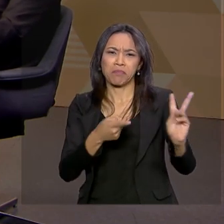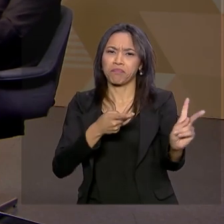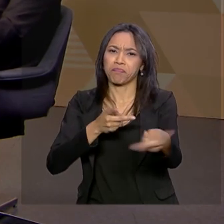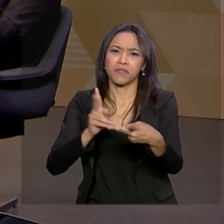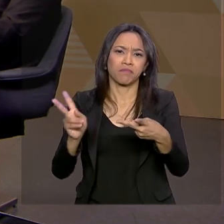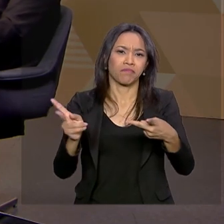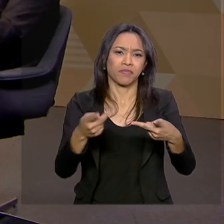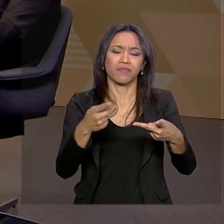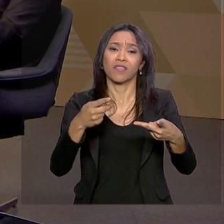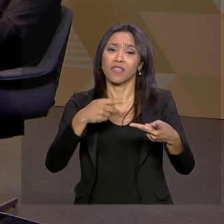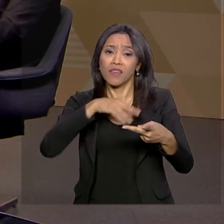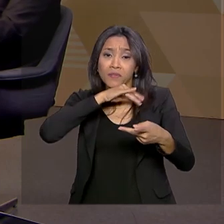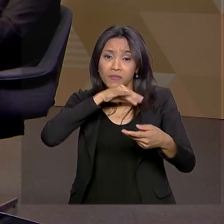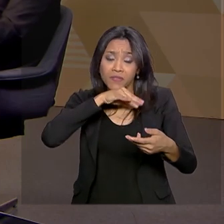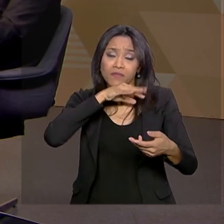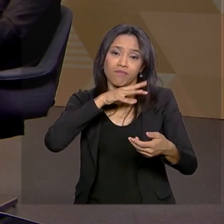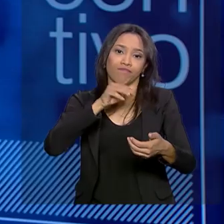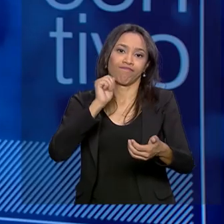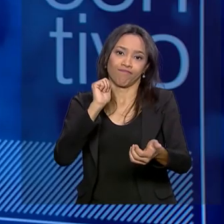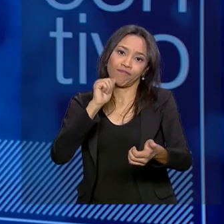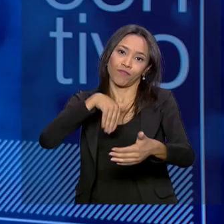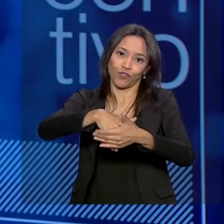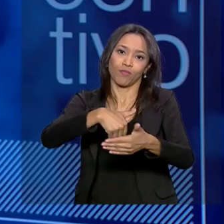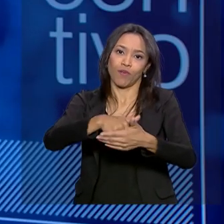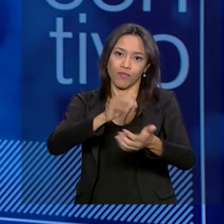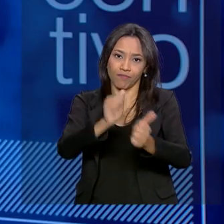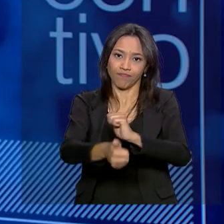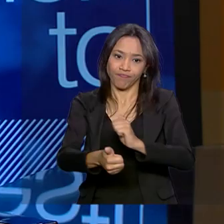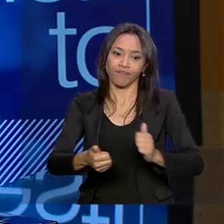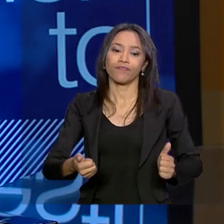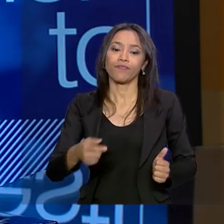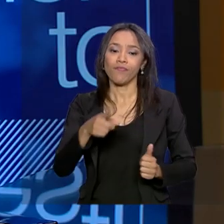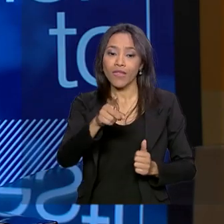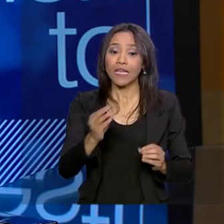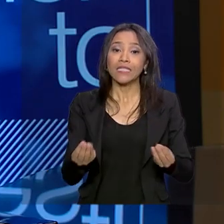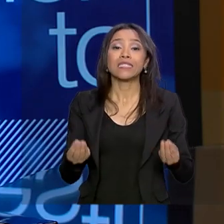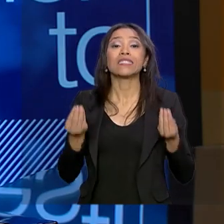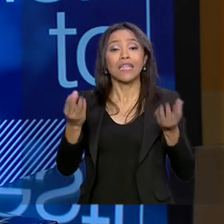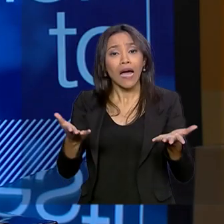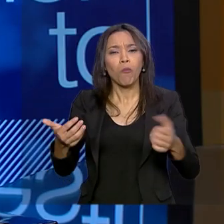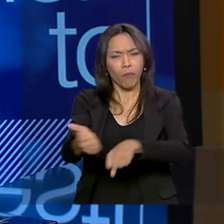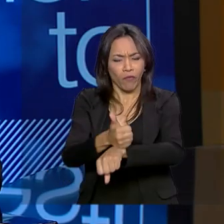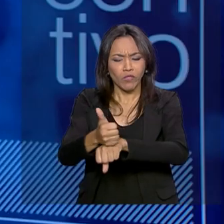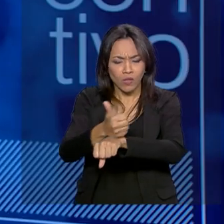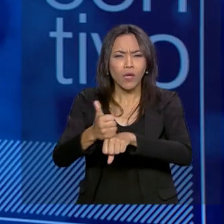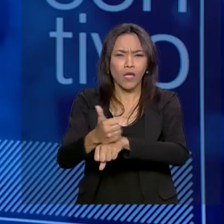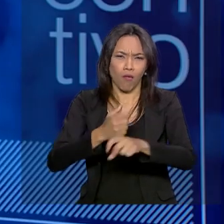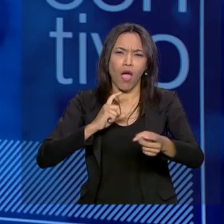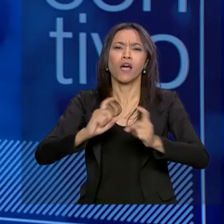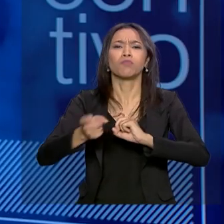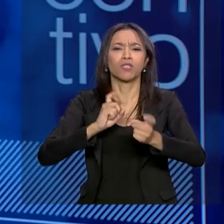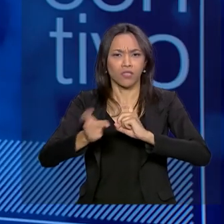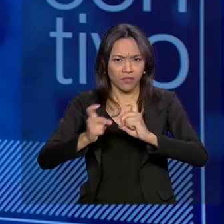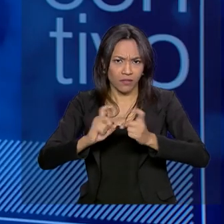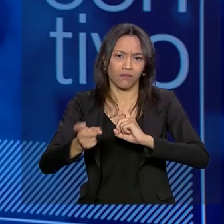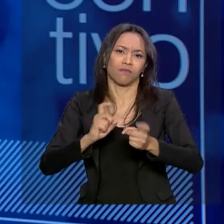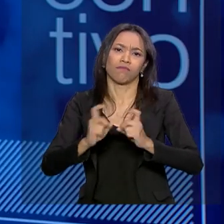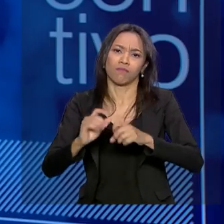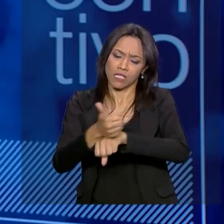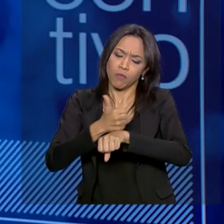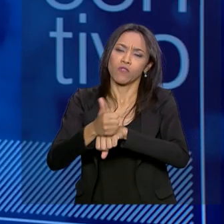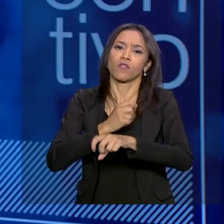são muito maléficas para o futebol. E nós profissionalizar. Profissionalizar a gestão do futebol. A gestão do futebol. Isso é